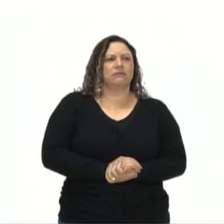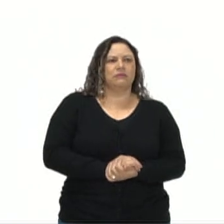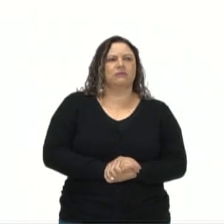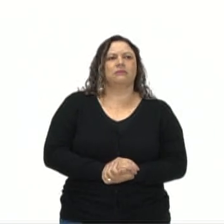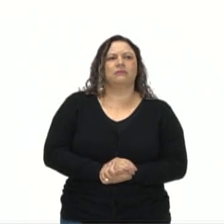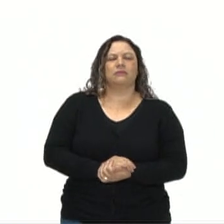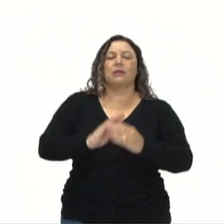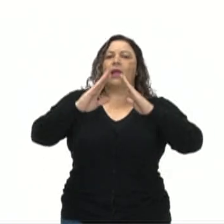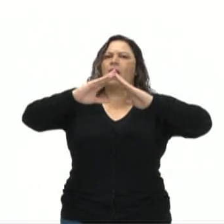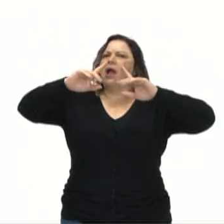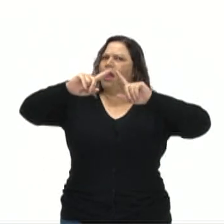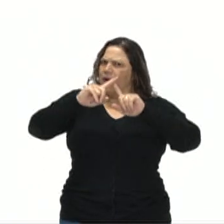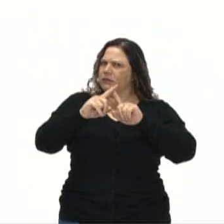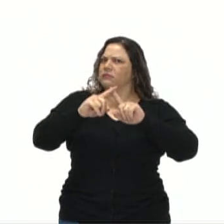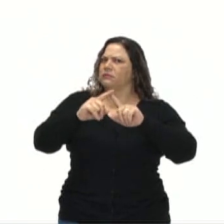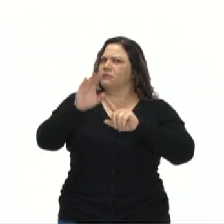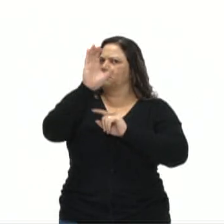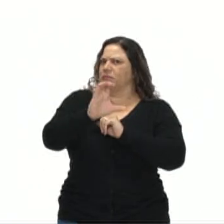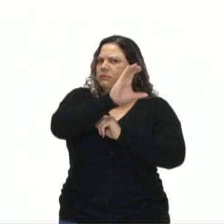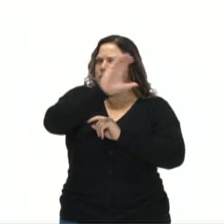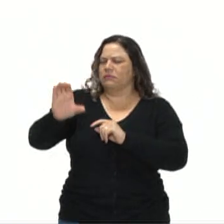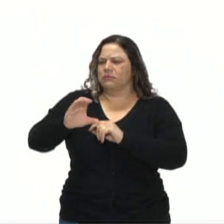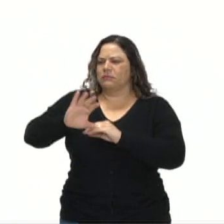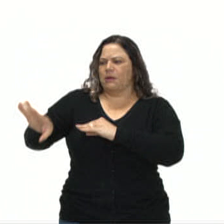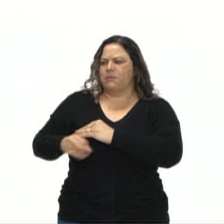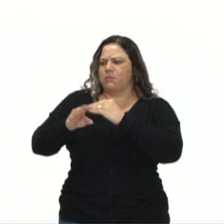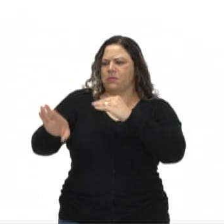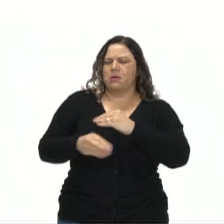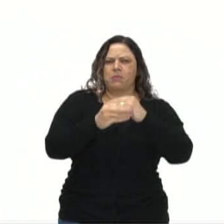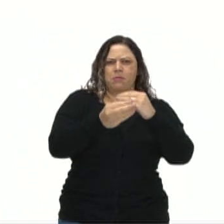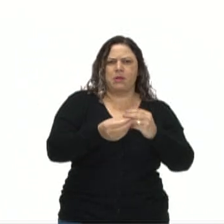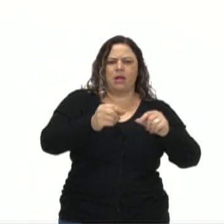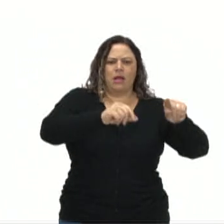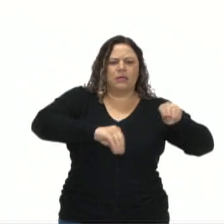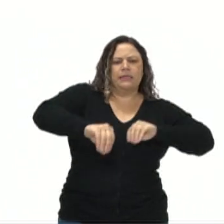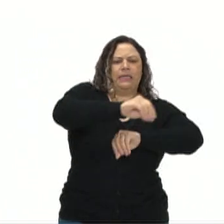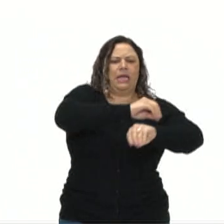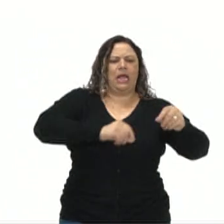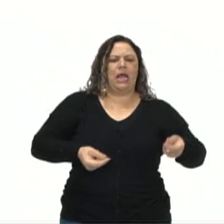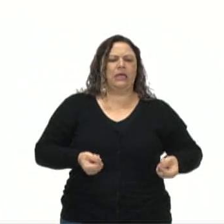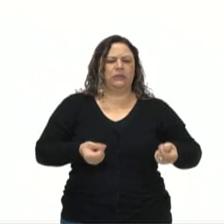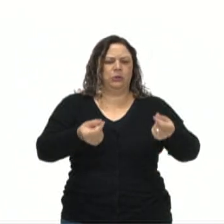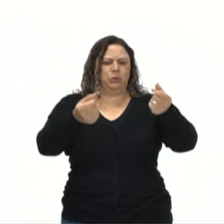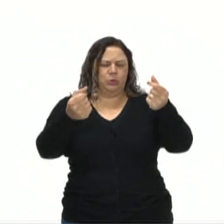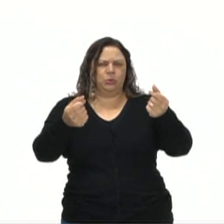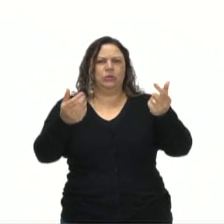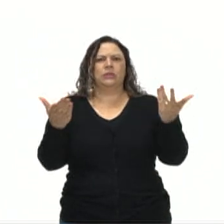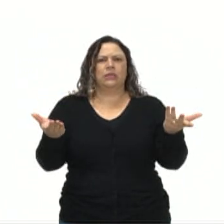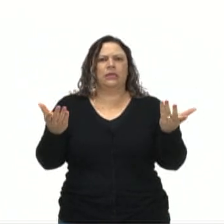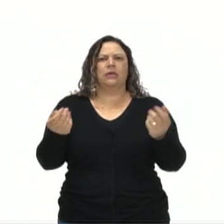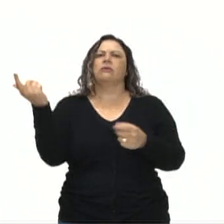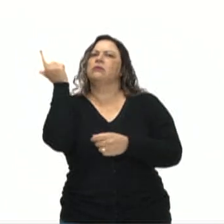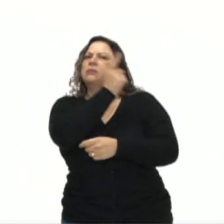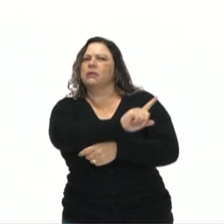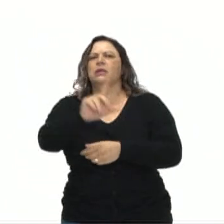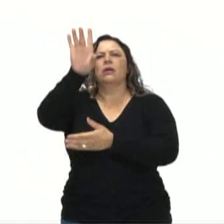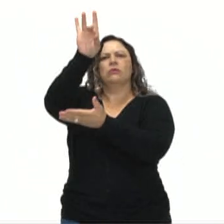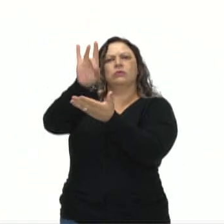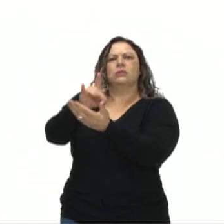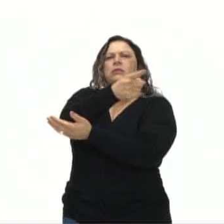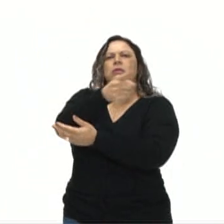A igreja passou a enriquecer recebendo doações em terras e dinheiro dos fiéis, além de ganhar o direito de não